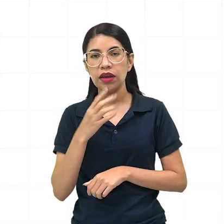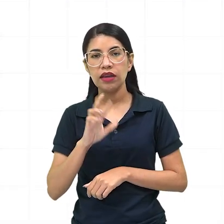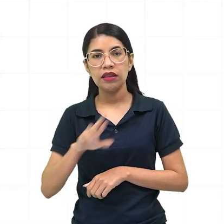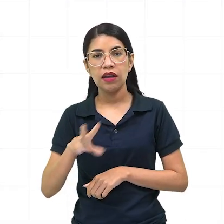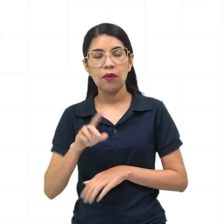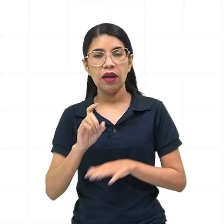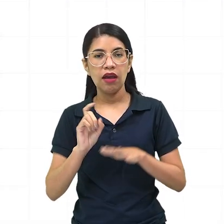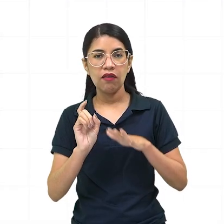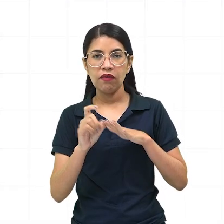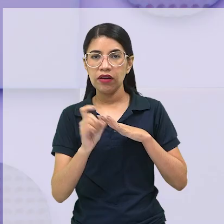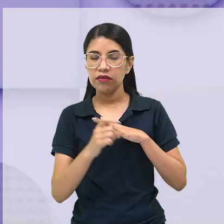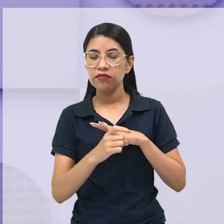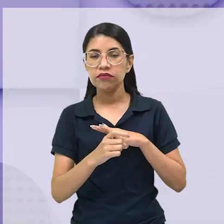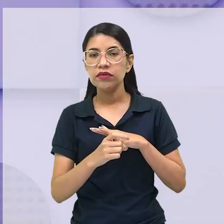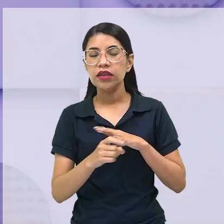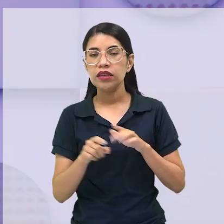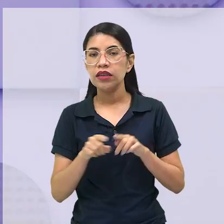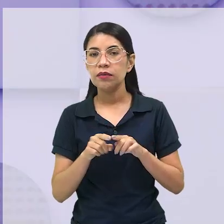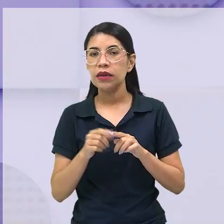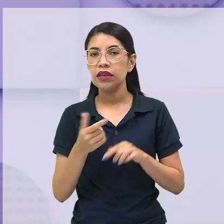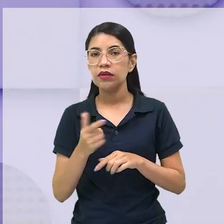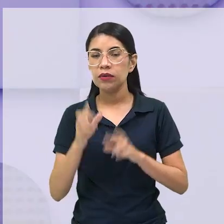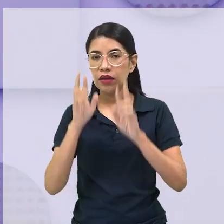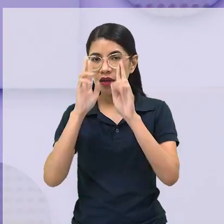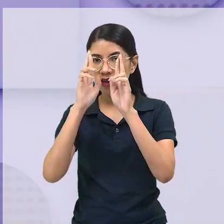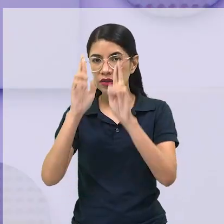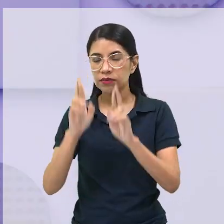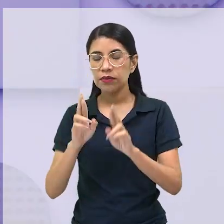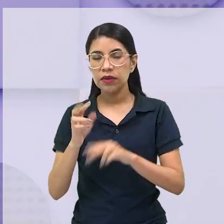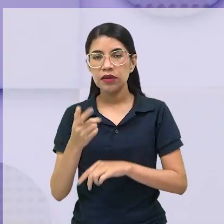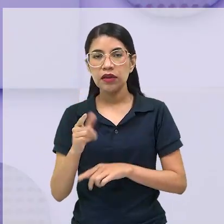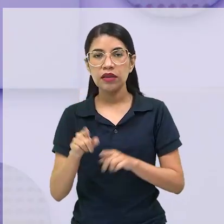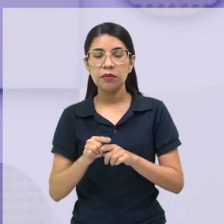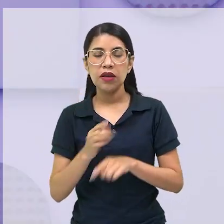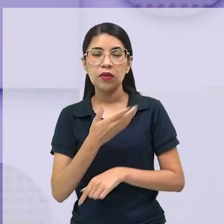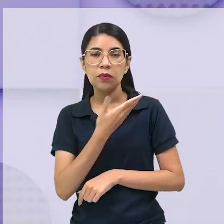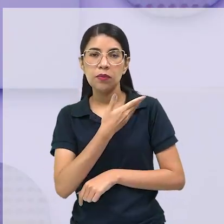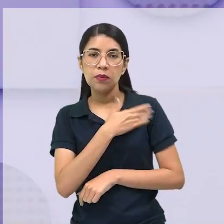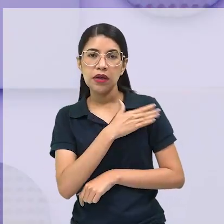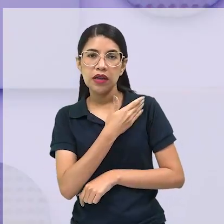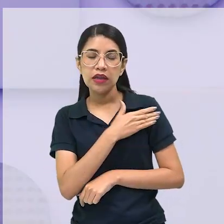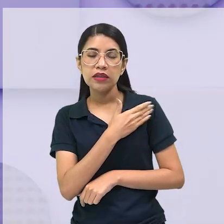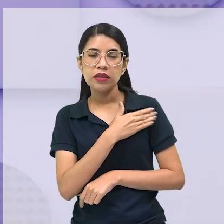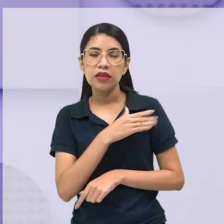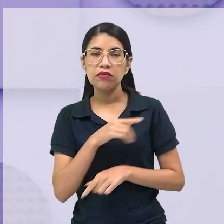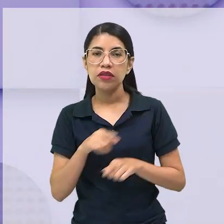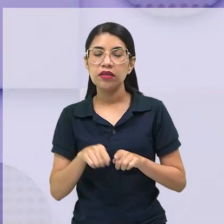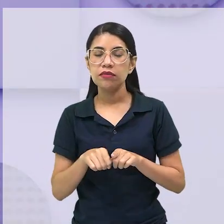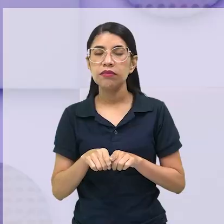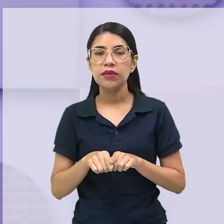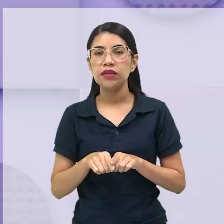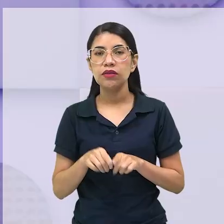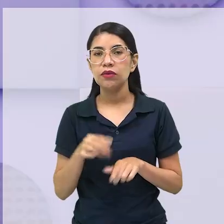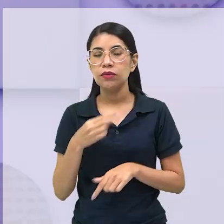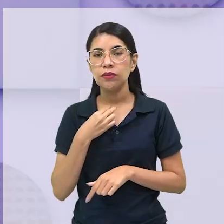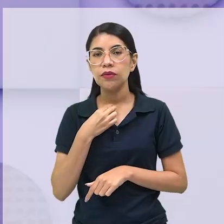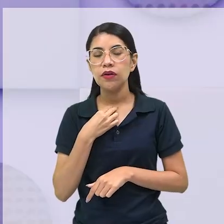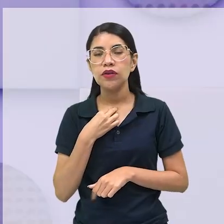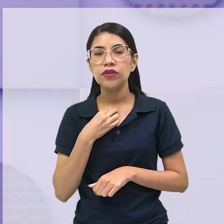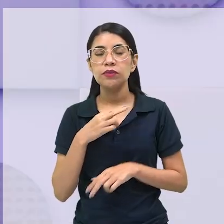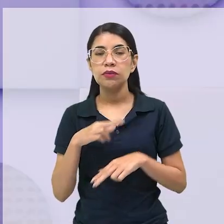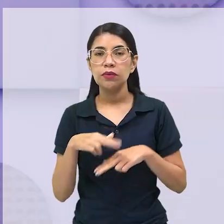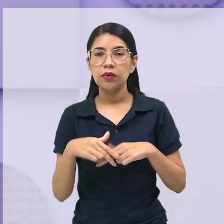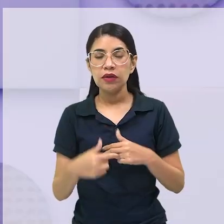causar intolerância e muito menos para causar preconceito ou cisânia. Então, é muito importante